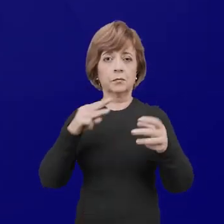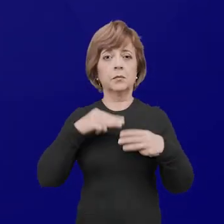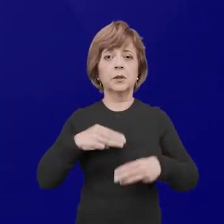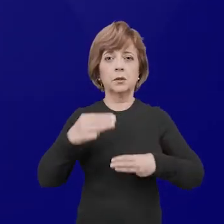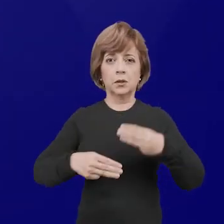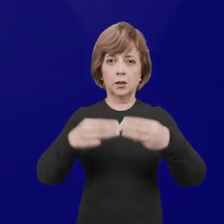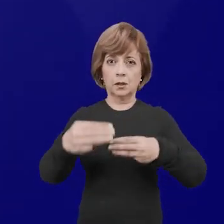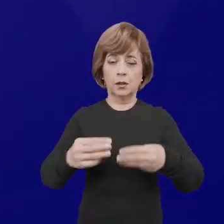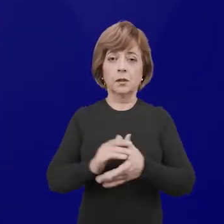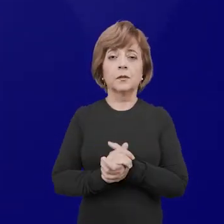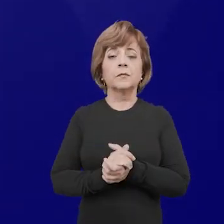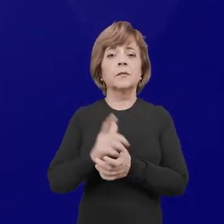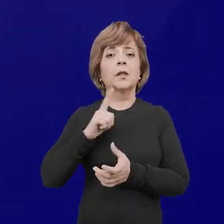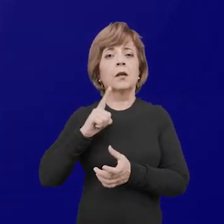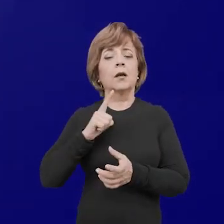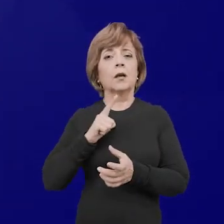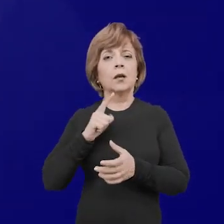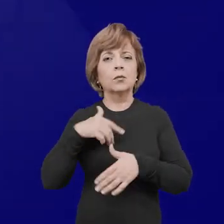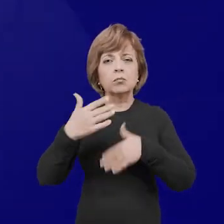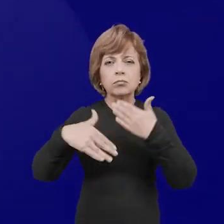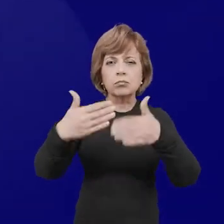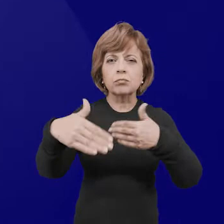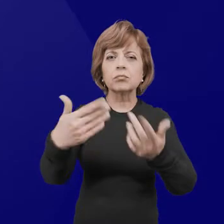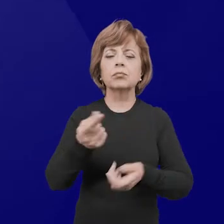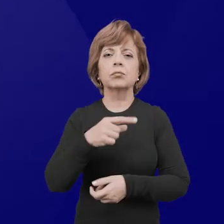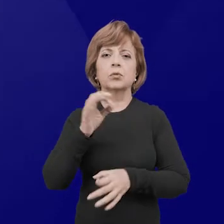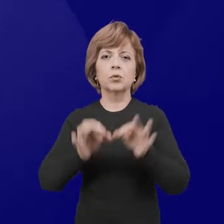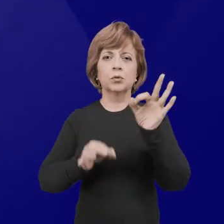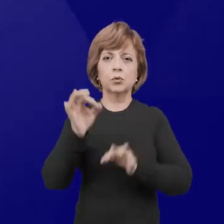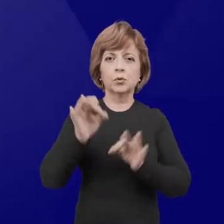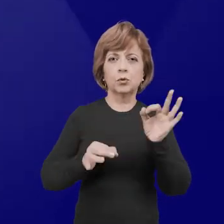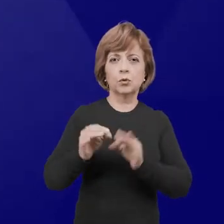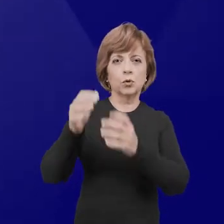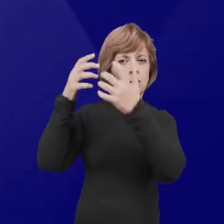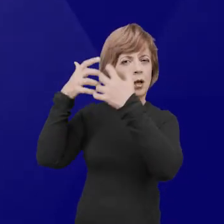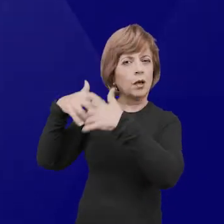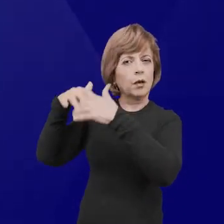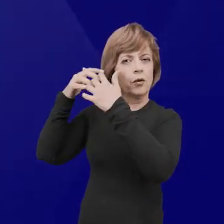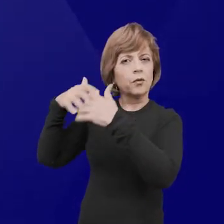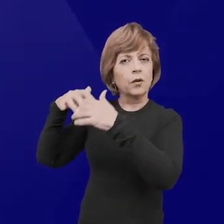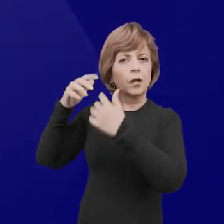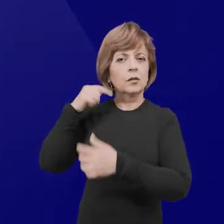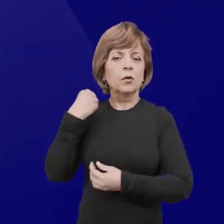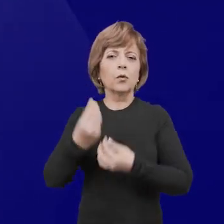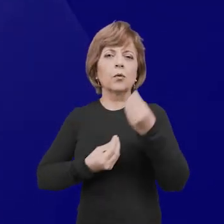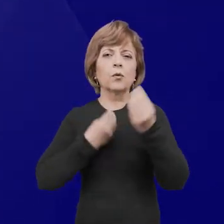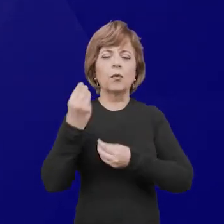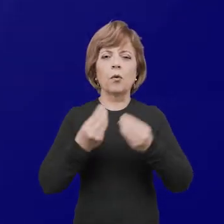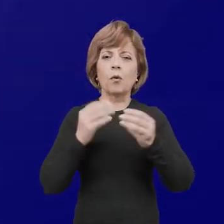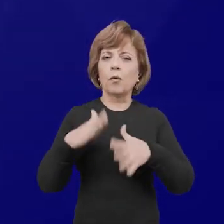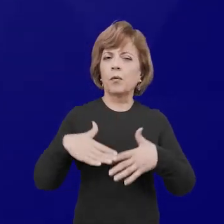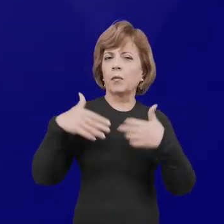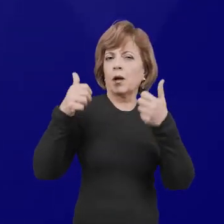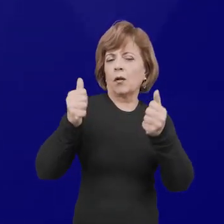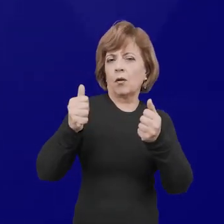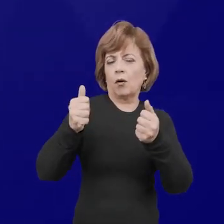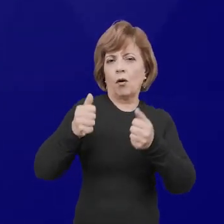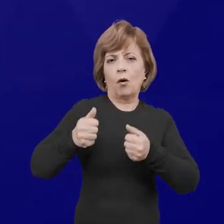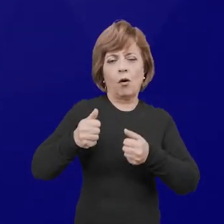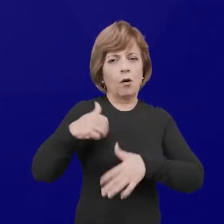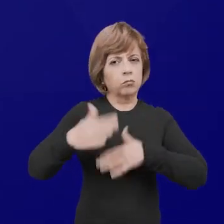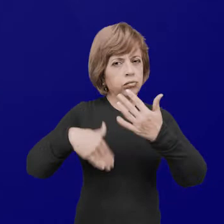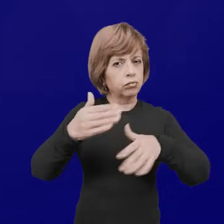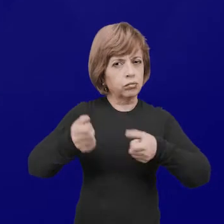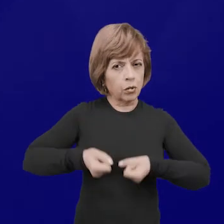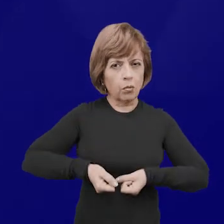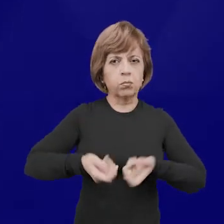justiça para promover uma reflexão de como a gente pode aprimorar esse fluxo e